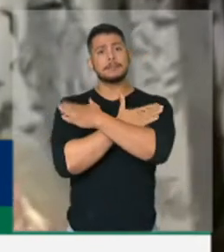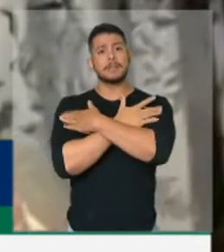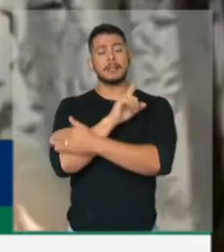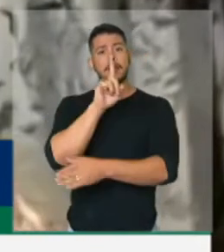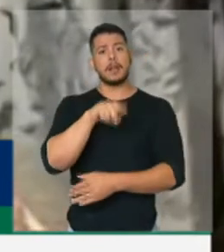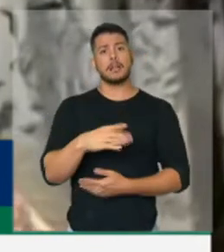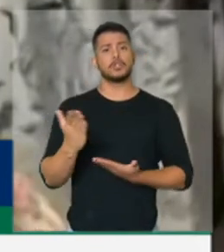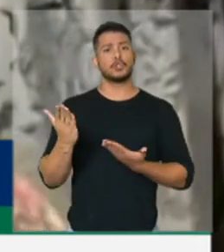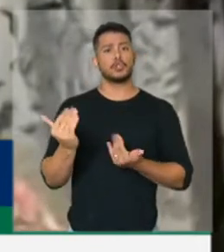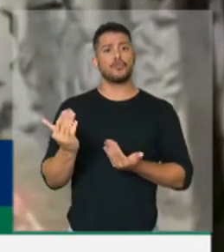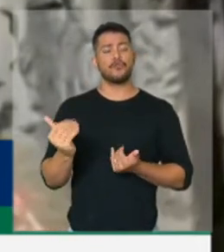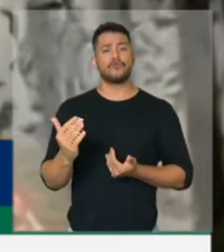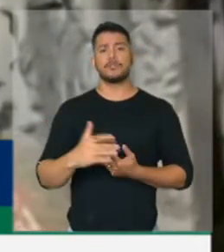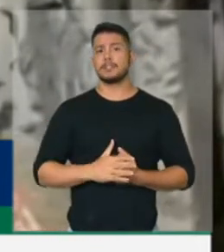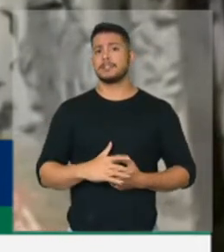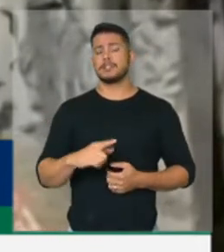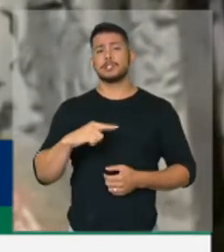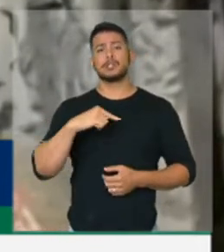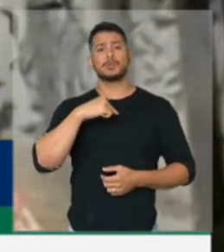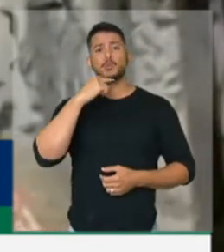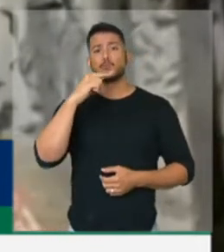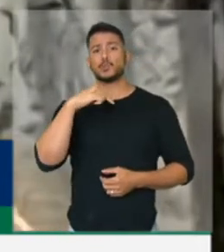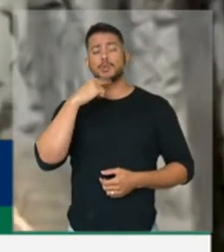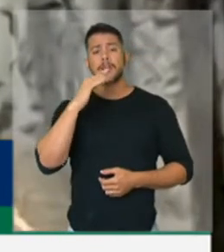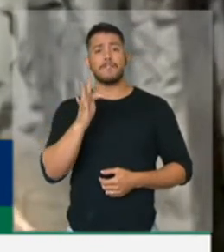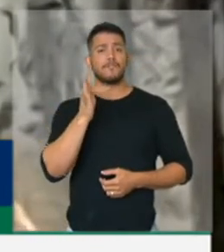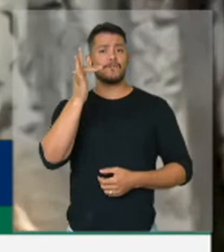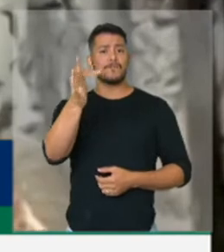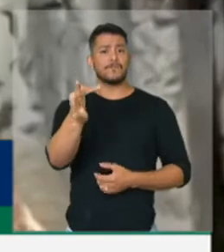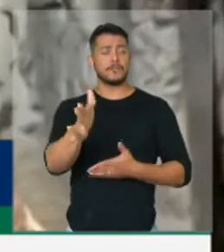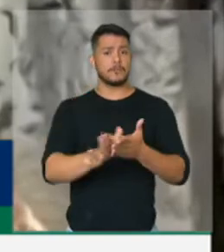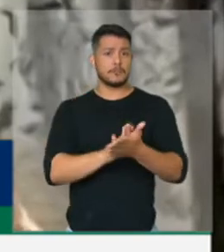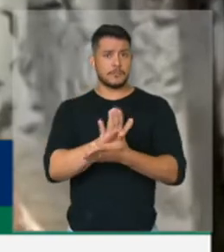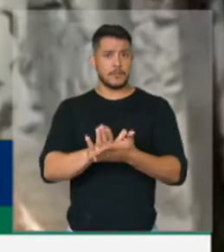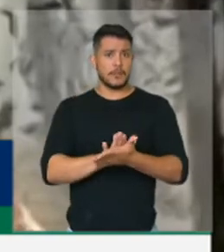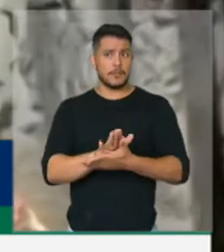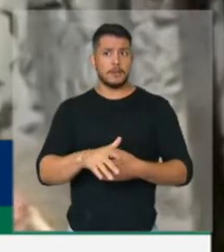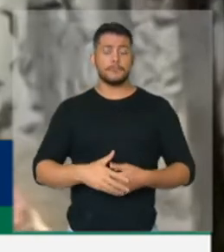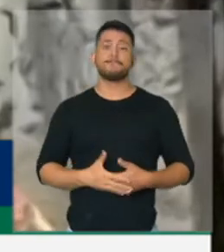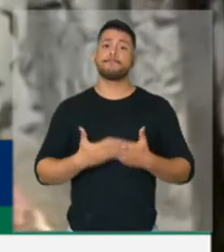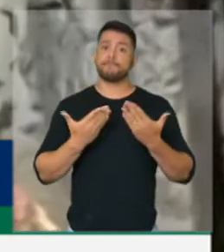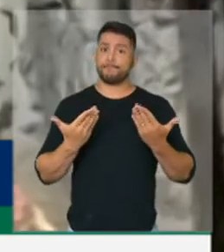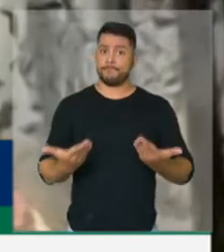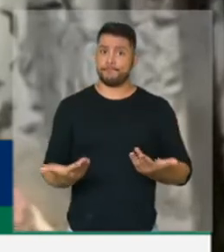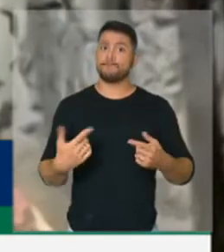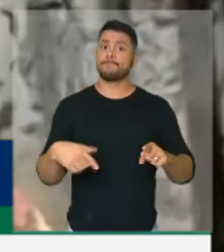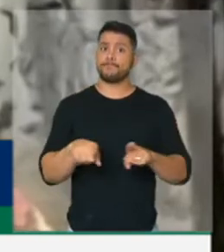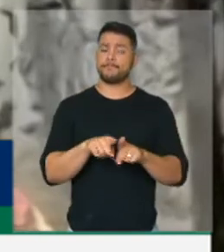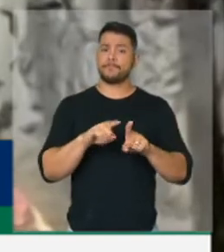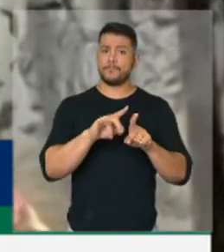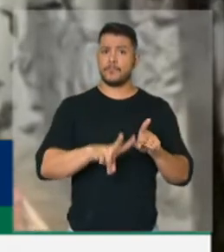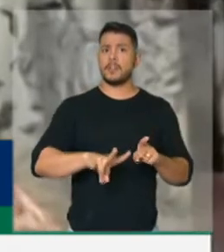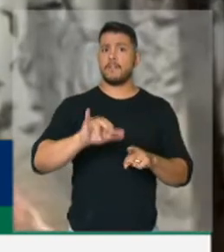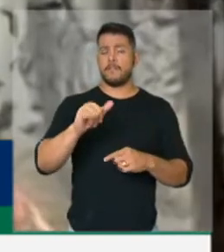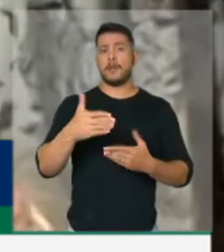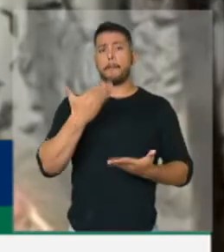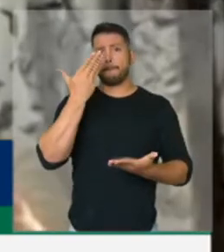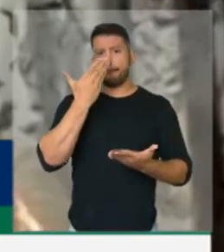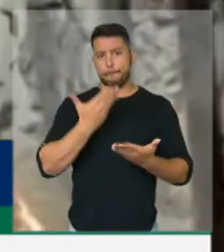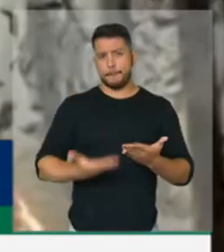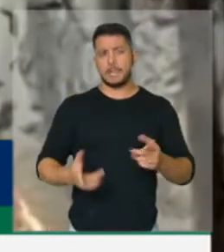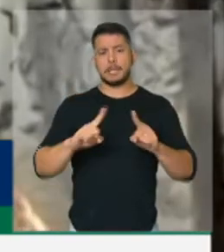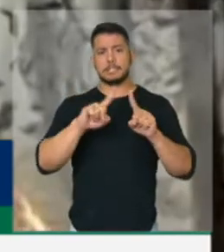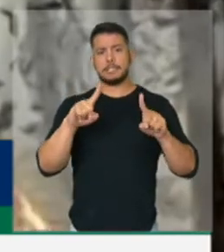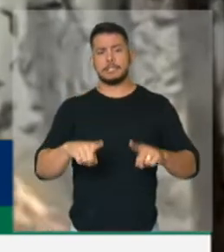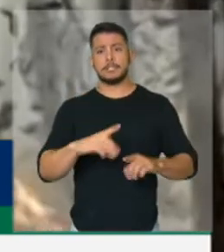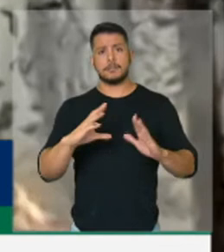não tem nenhuma perspectiva de vida. E para esses jovens é que vai chegar também o desmonte dos serviços públicos, que são eles e suas famílias